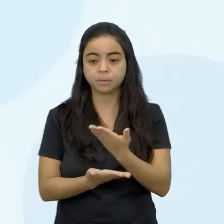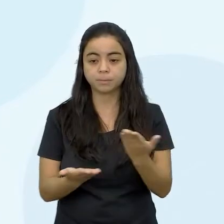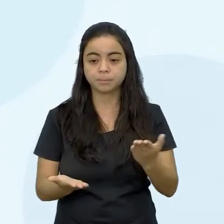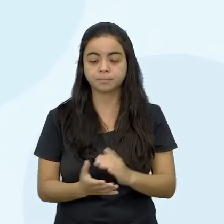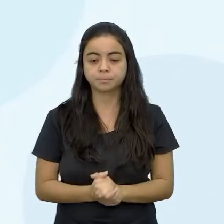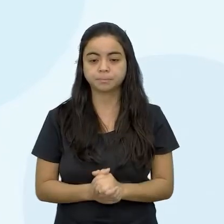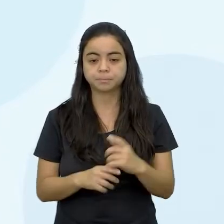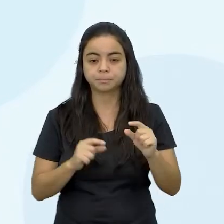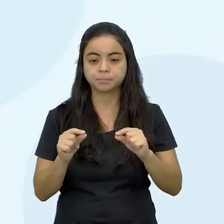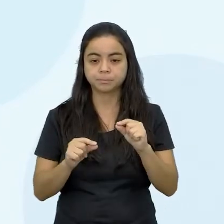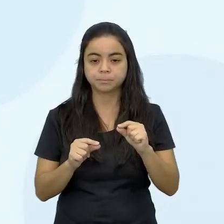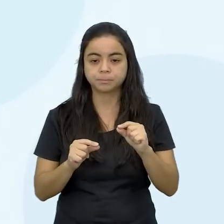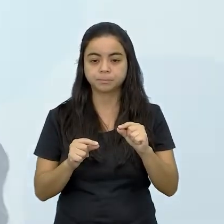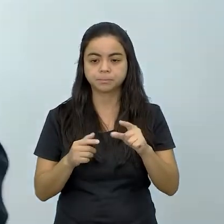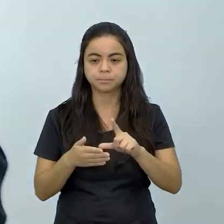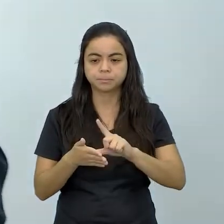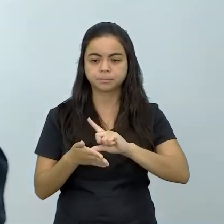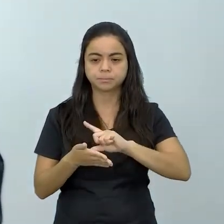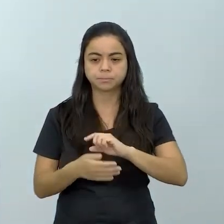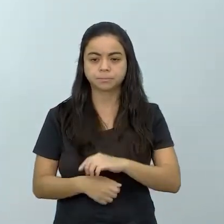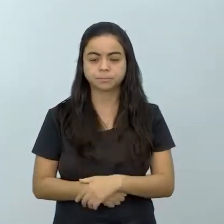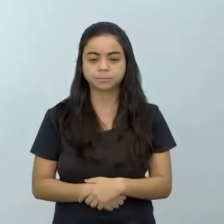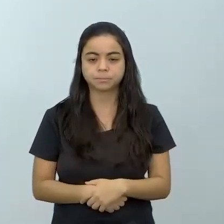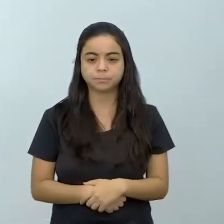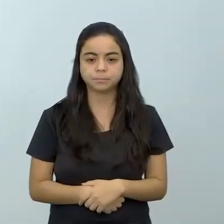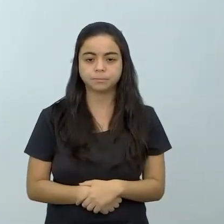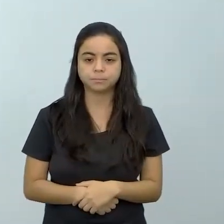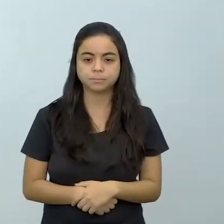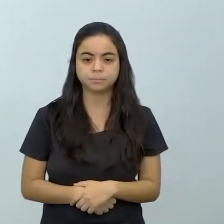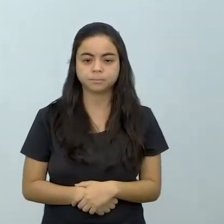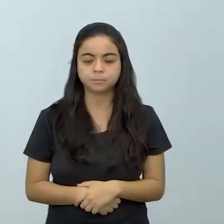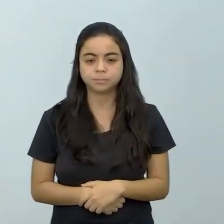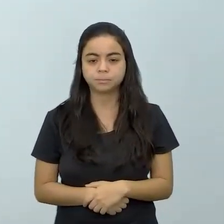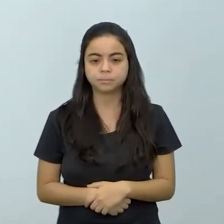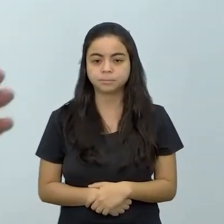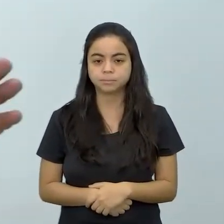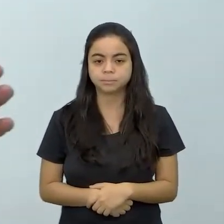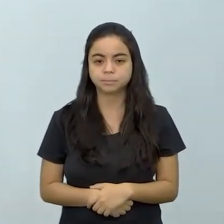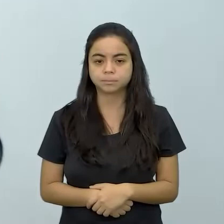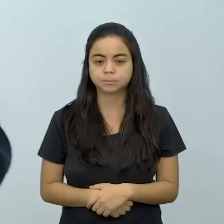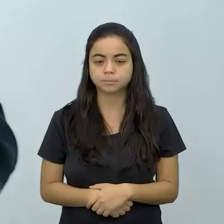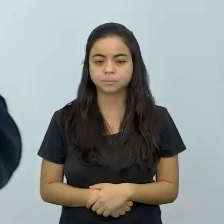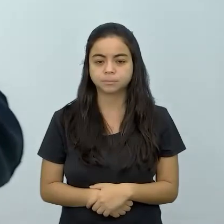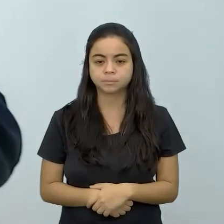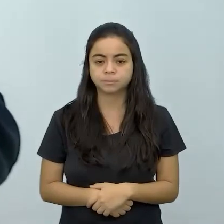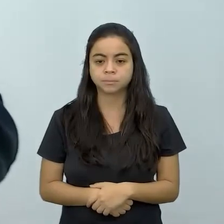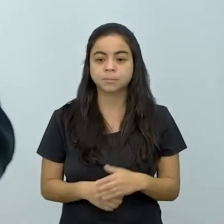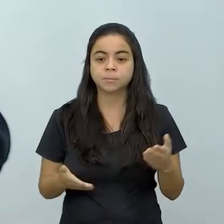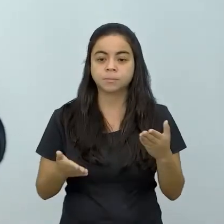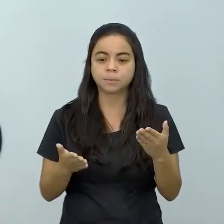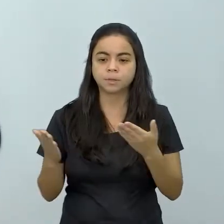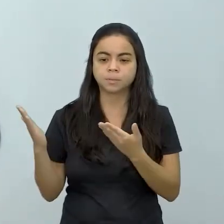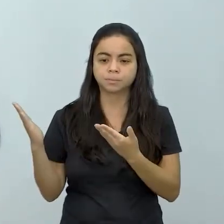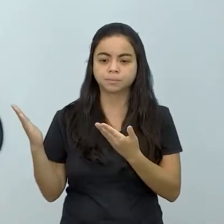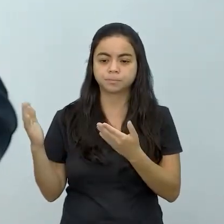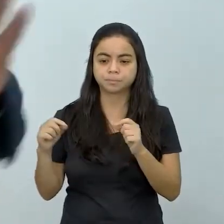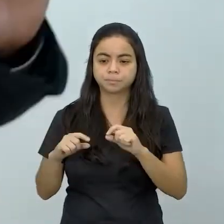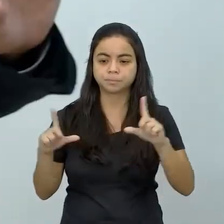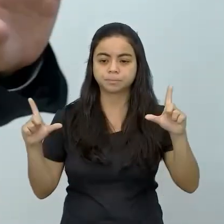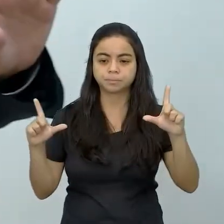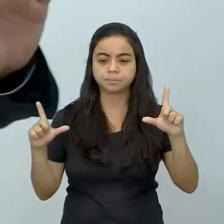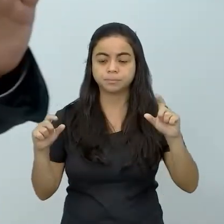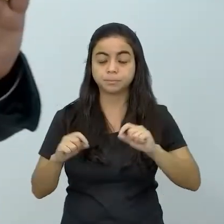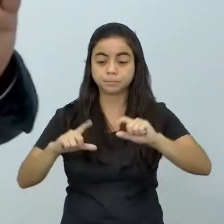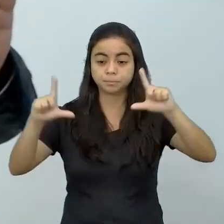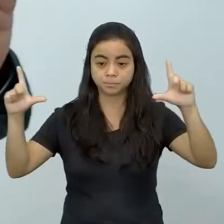que é pode voltar aqui um minutinho só para mim e ali vamos volta vamos deixar essa esse essa figura aqui e